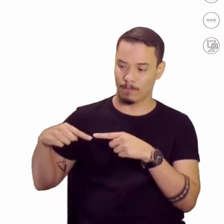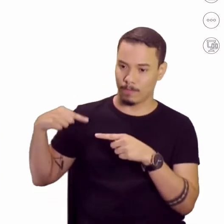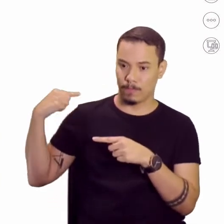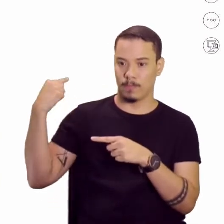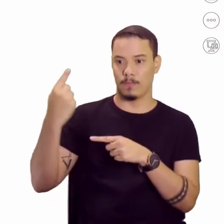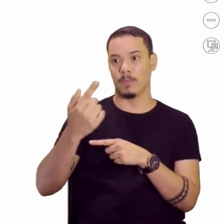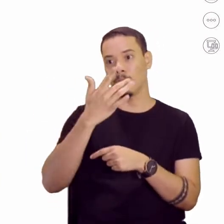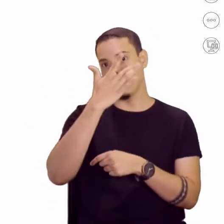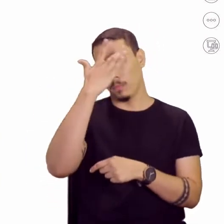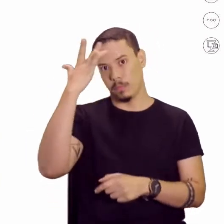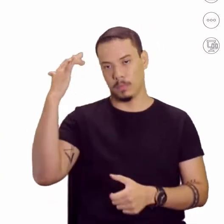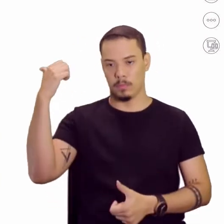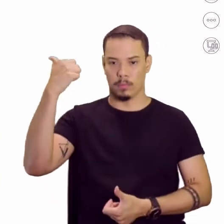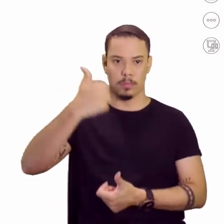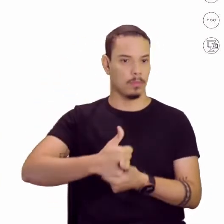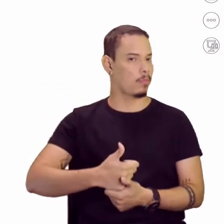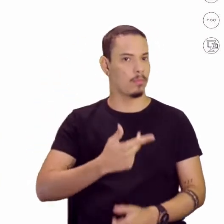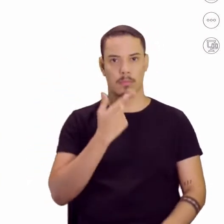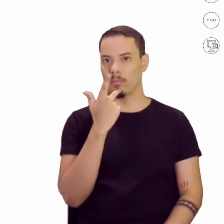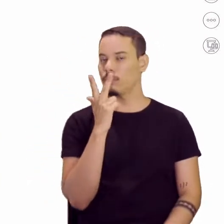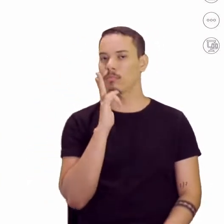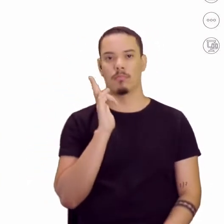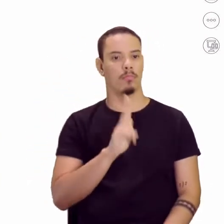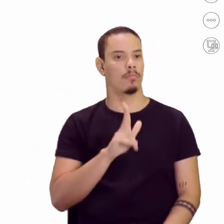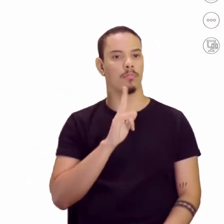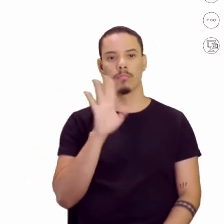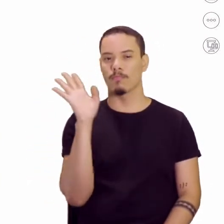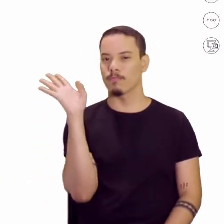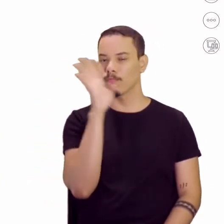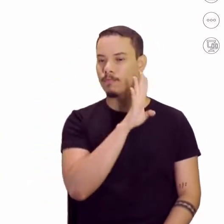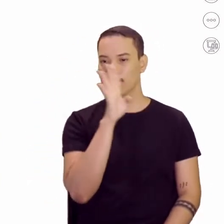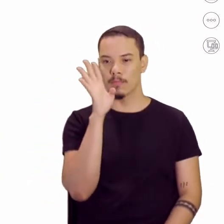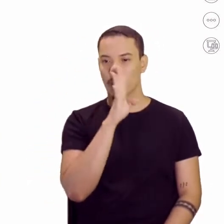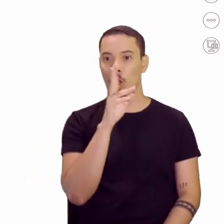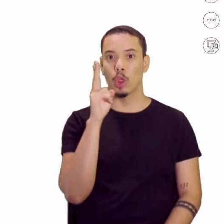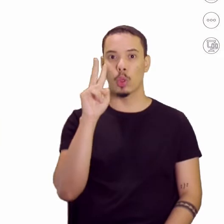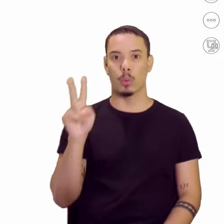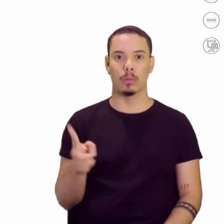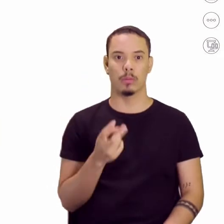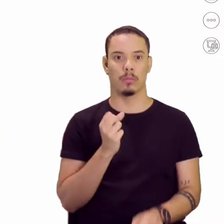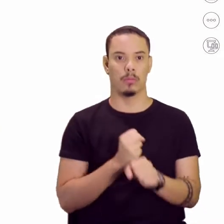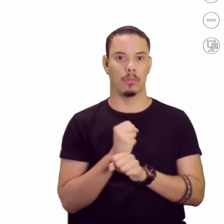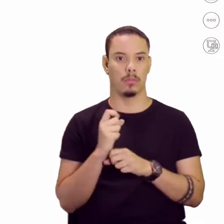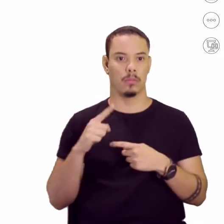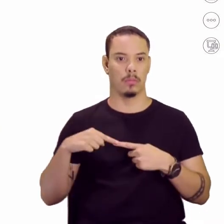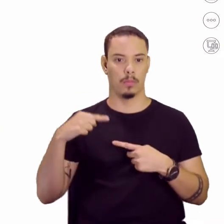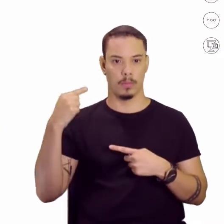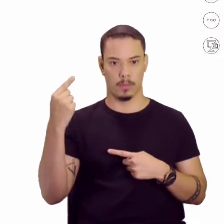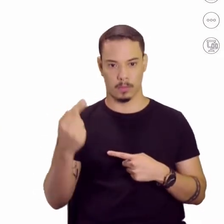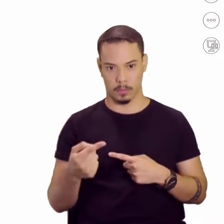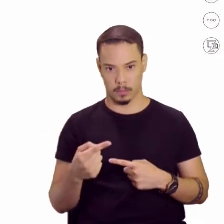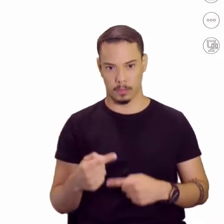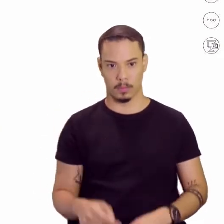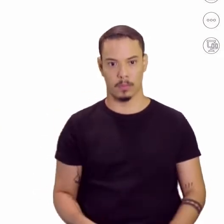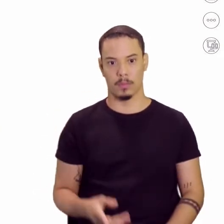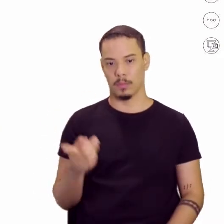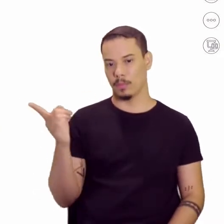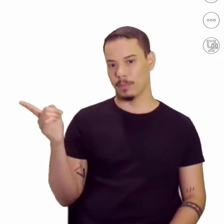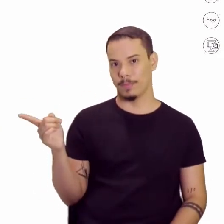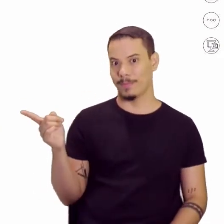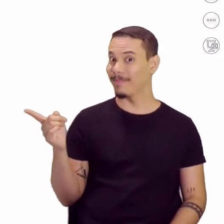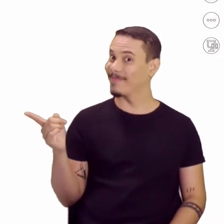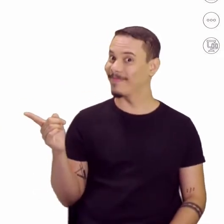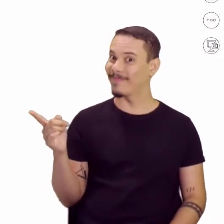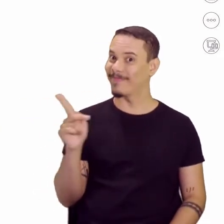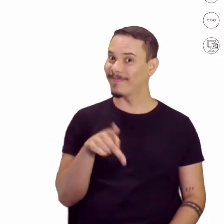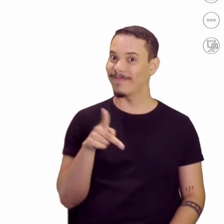um outro físico contestar ele. Exato. Olha, Ninguém 2000 anos contestou depois, 2000 anos depois. Olha o Mac ali, ó. É, o nosso